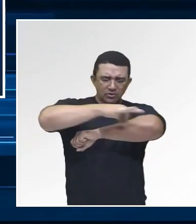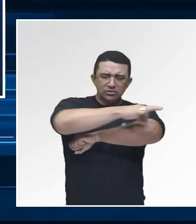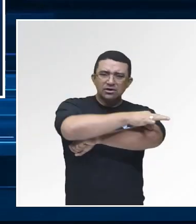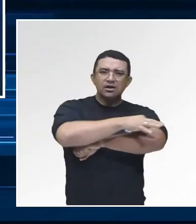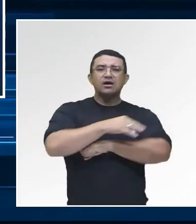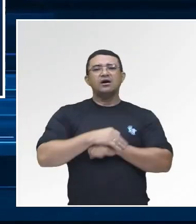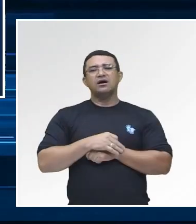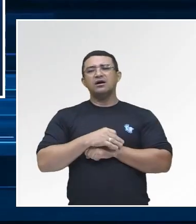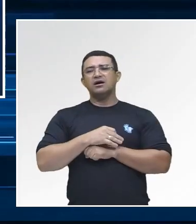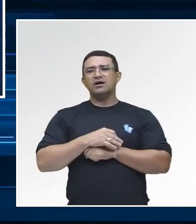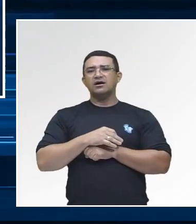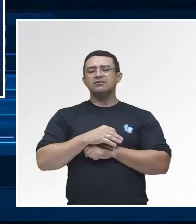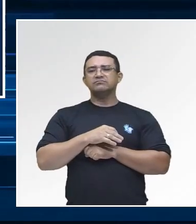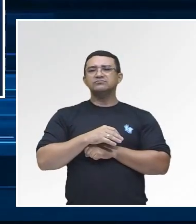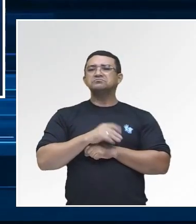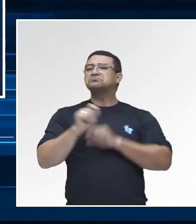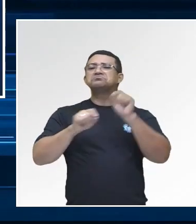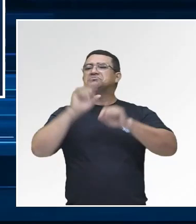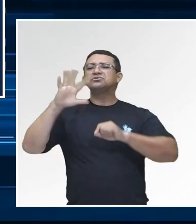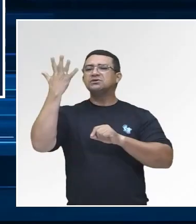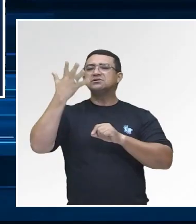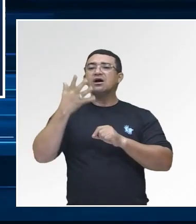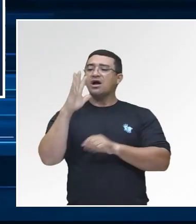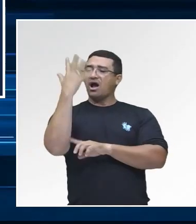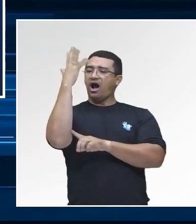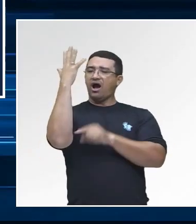fora envenenada.